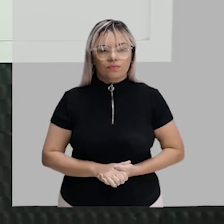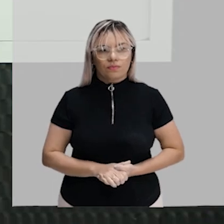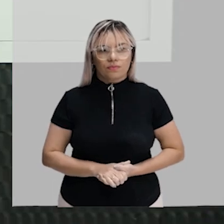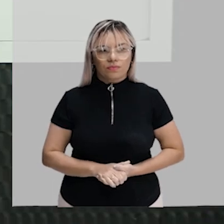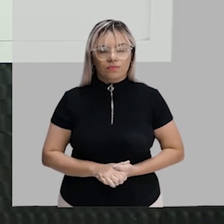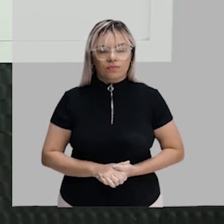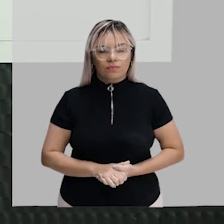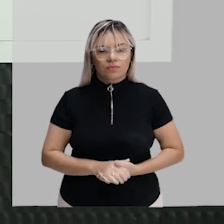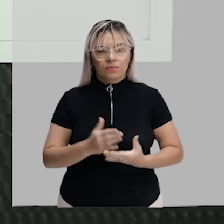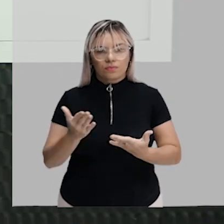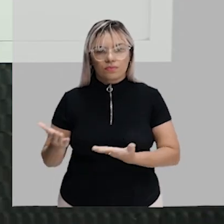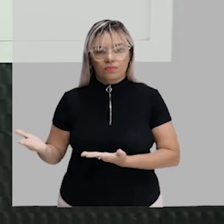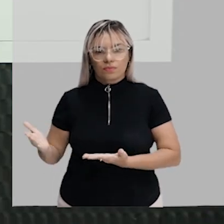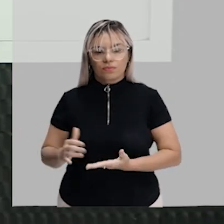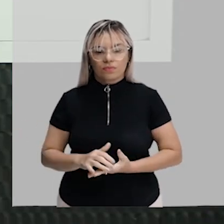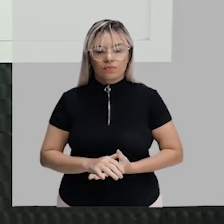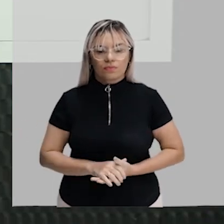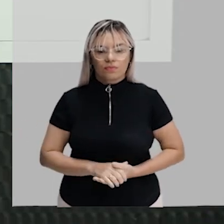de sódio,